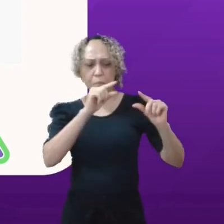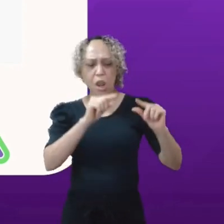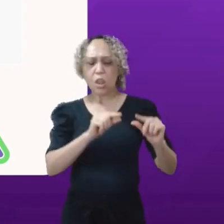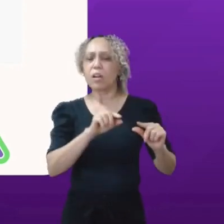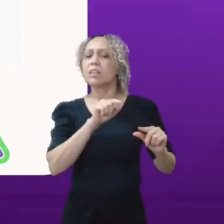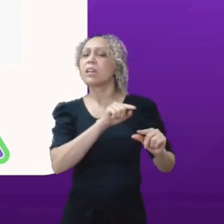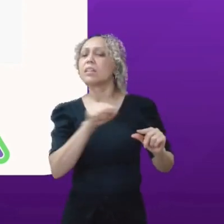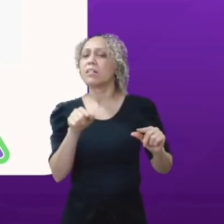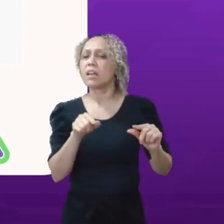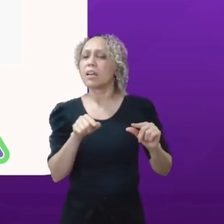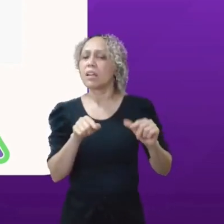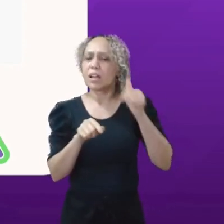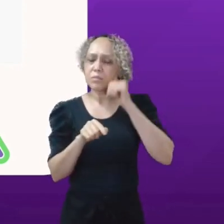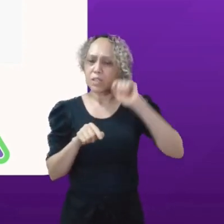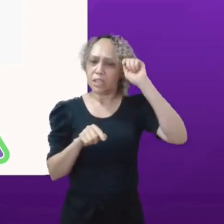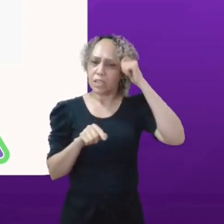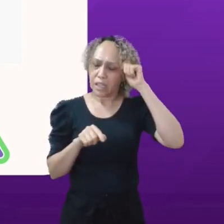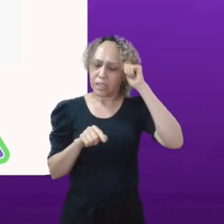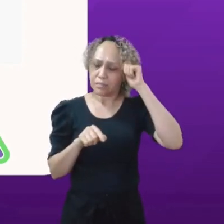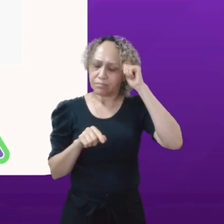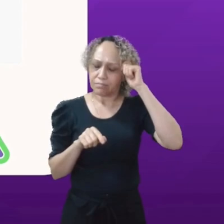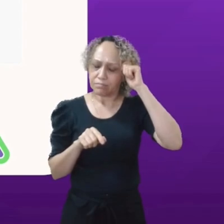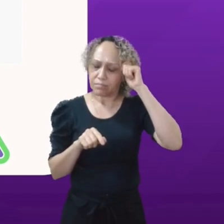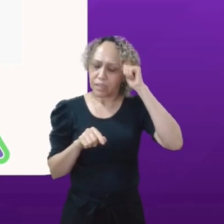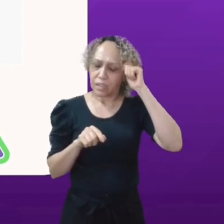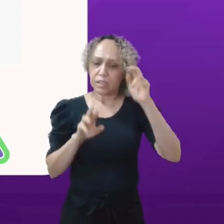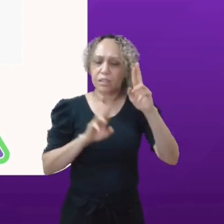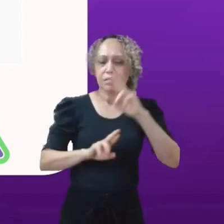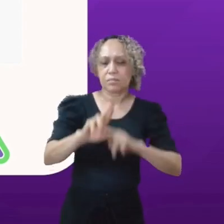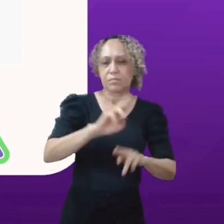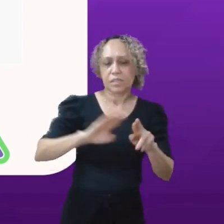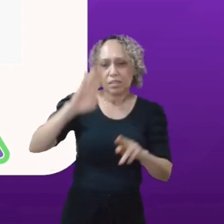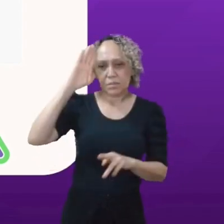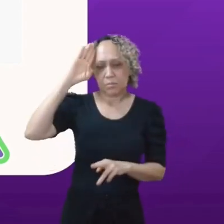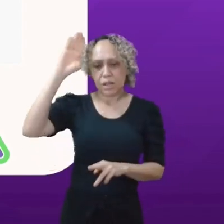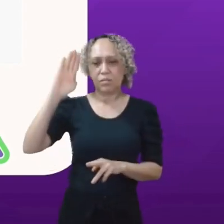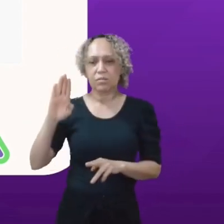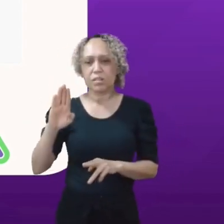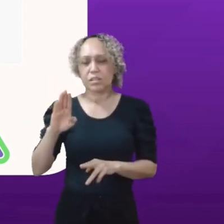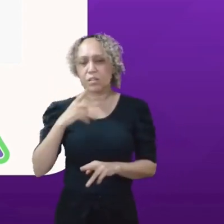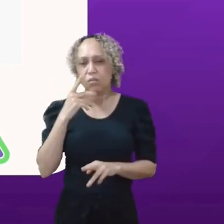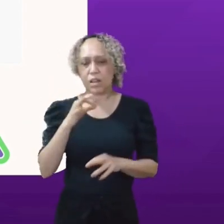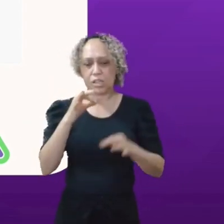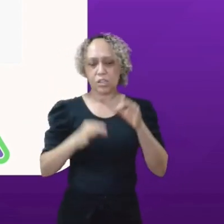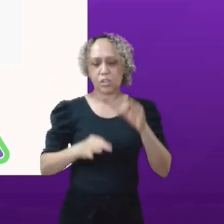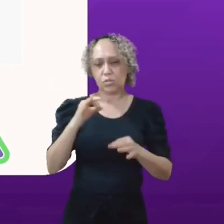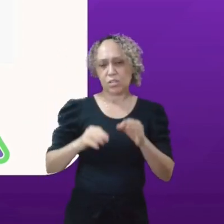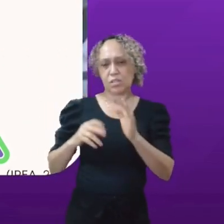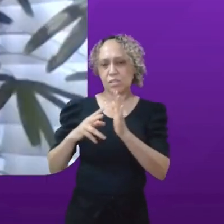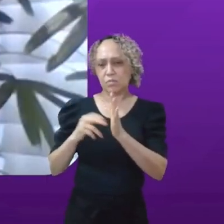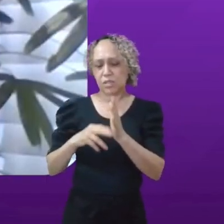nossa discussão e a relação principal do que a gente está falando quando a gente diz de justiça tributária, desigualdade de gênero